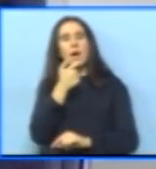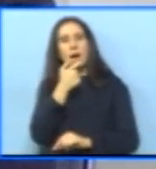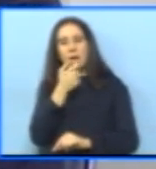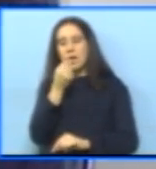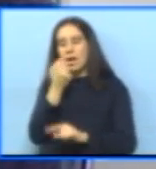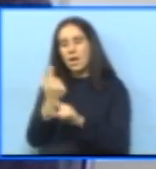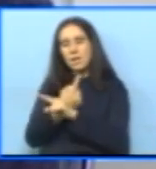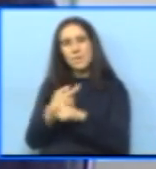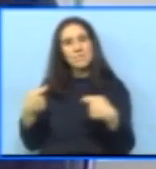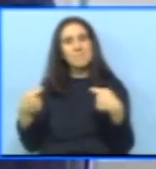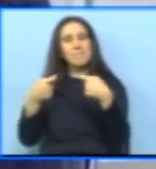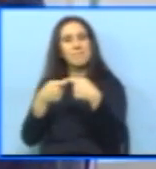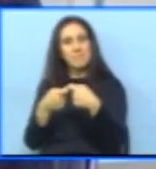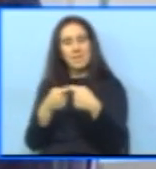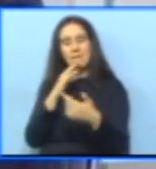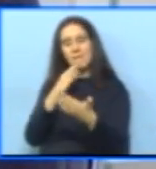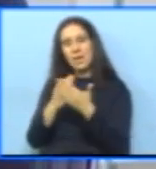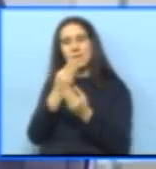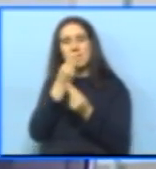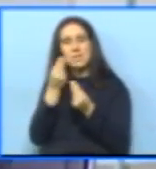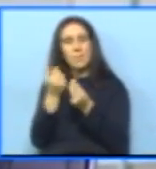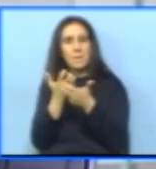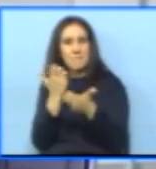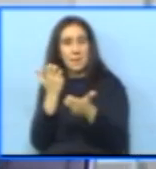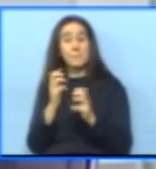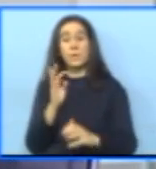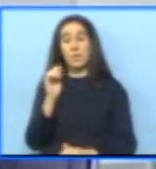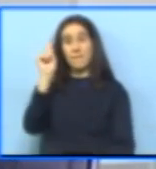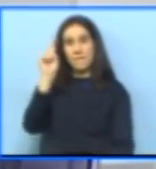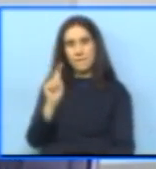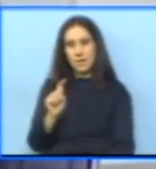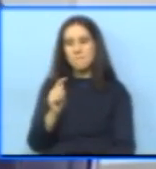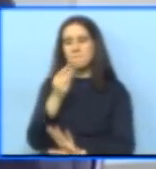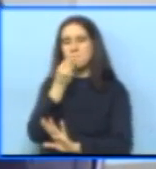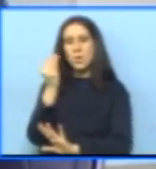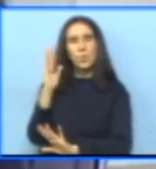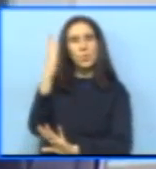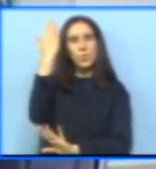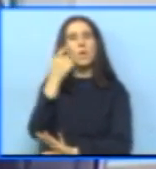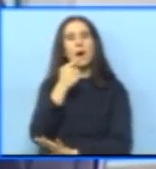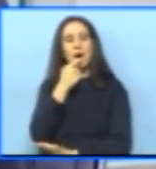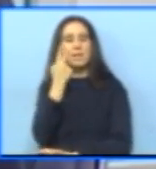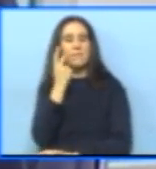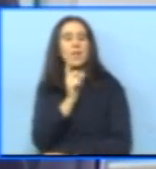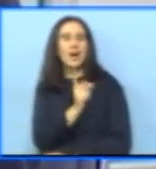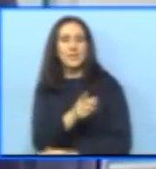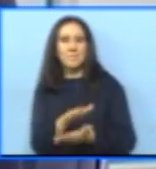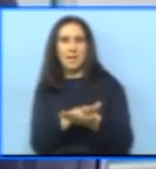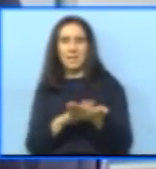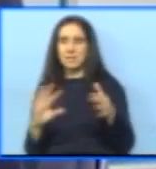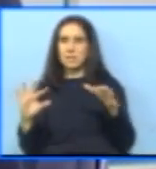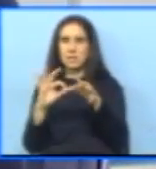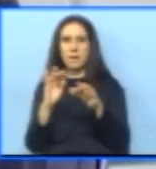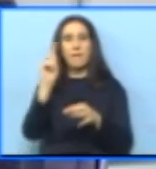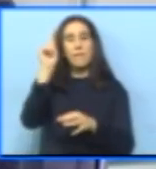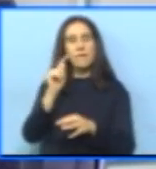alimento sobre o qual ele está a apurar o sabor. A fé é tanto melhor quanto melhor for a vida que está na base. E a função da fé